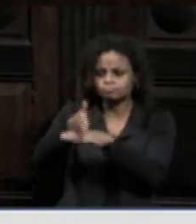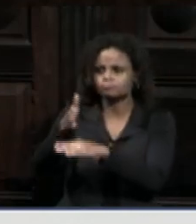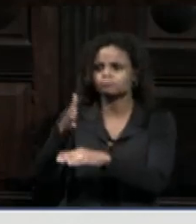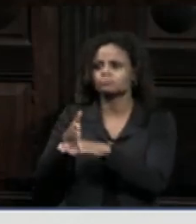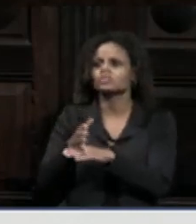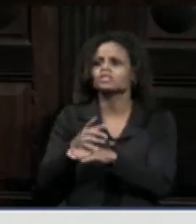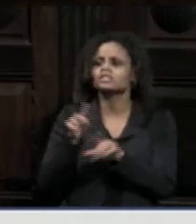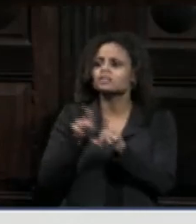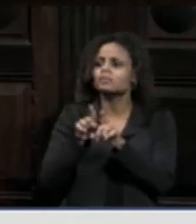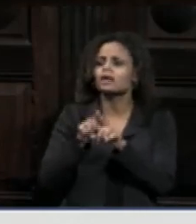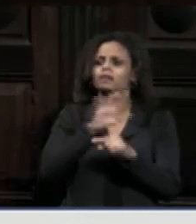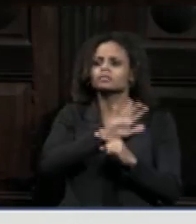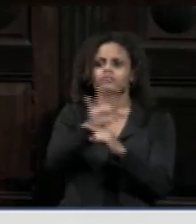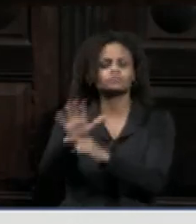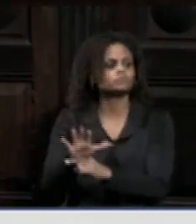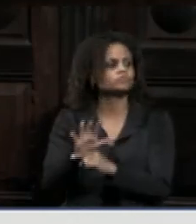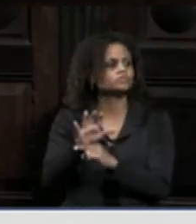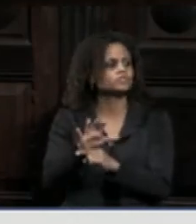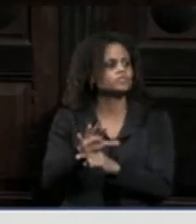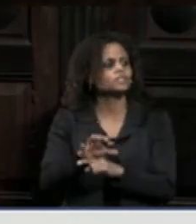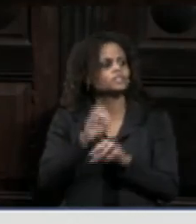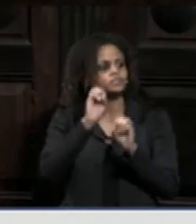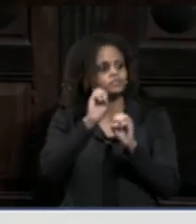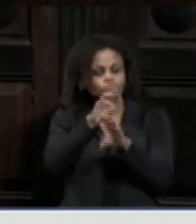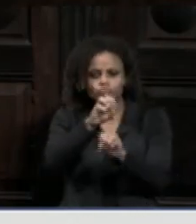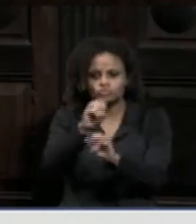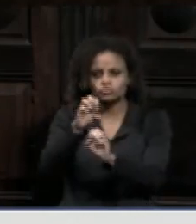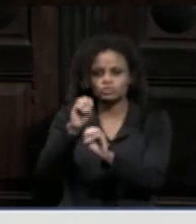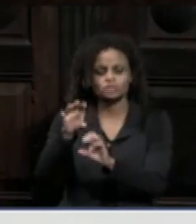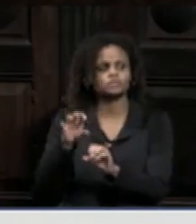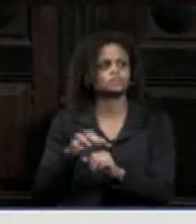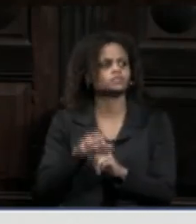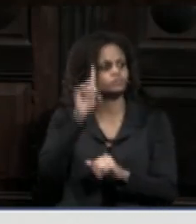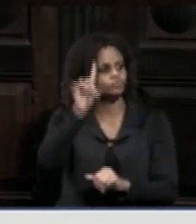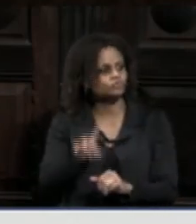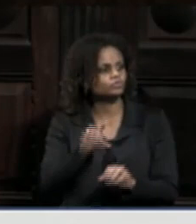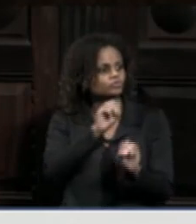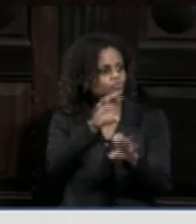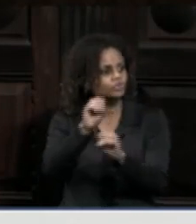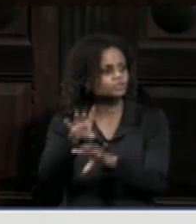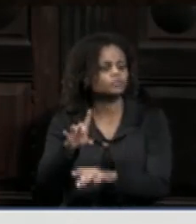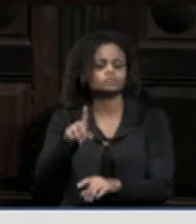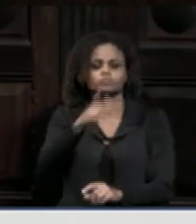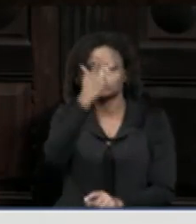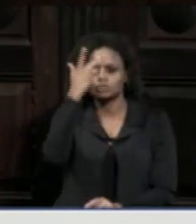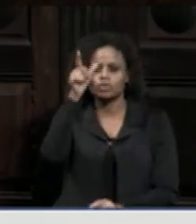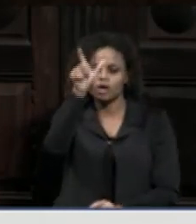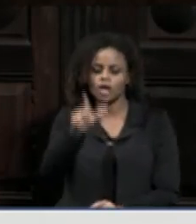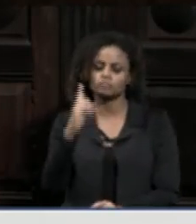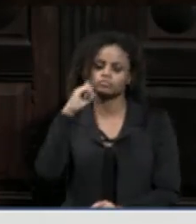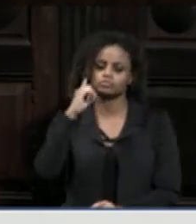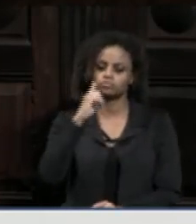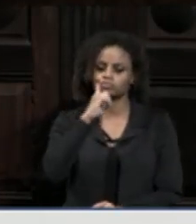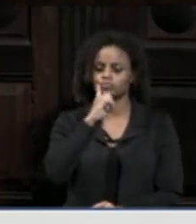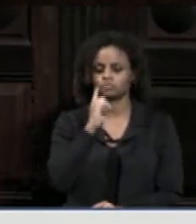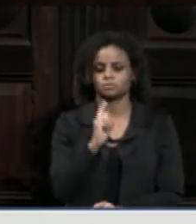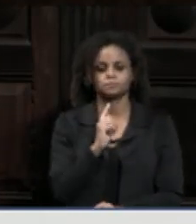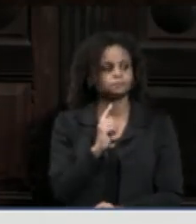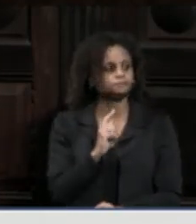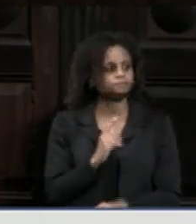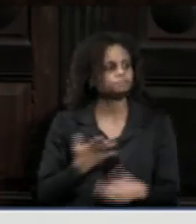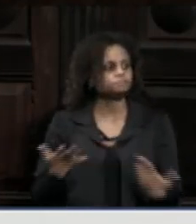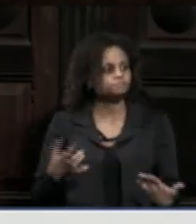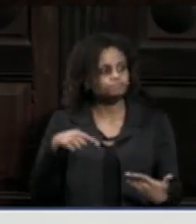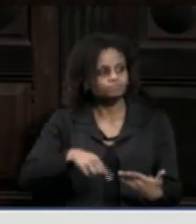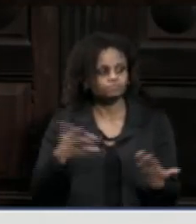direito à educação. Olha ela aí de novo no meu discurso, garantia do direito à educação para a pessoa surda, para o aluno surdo. Então, estou